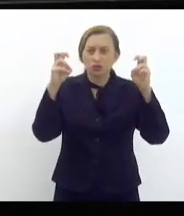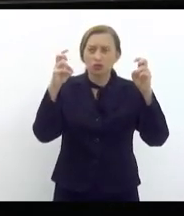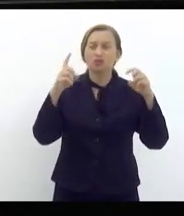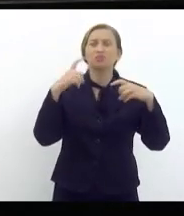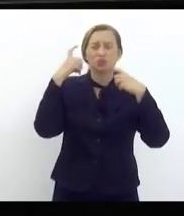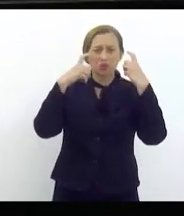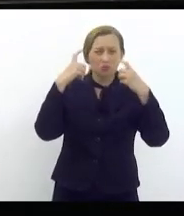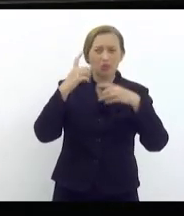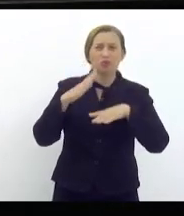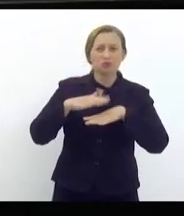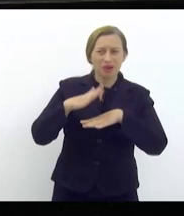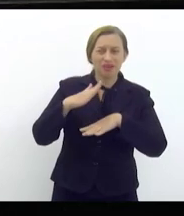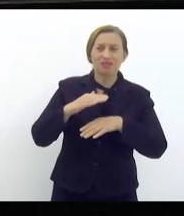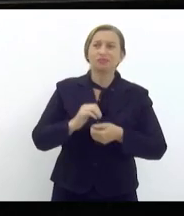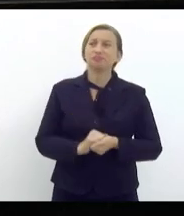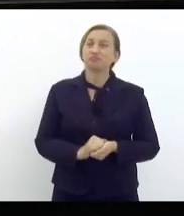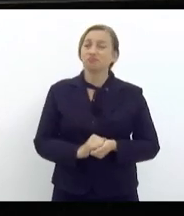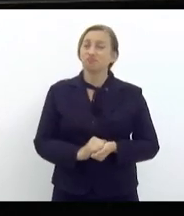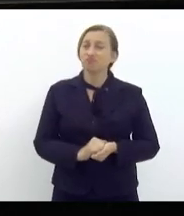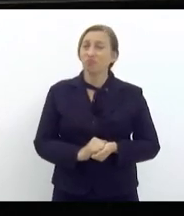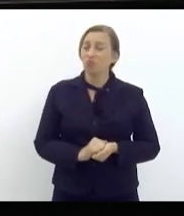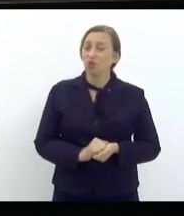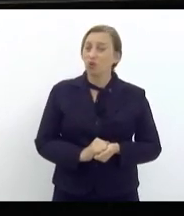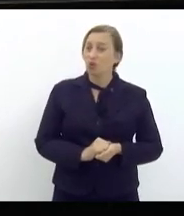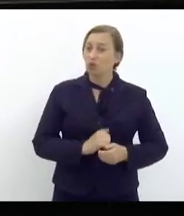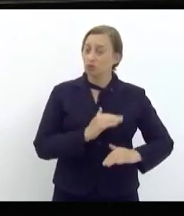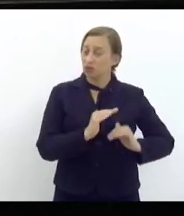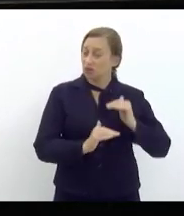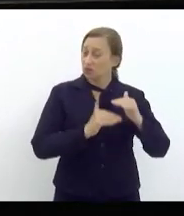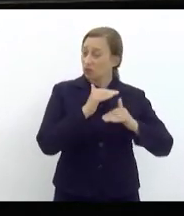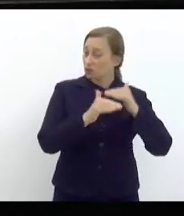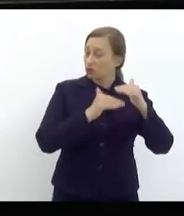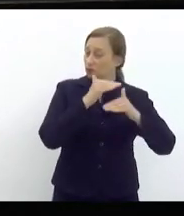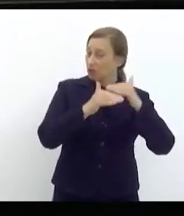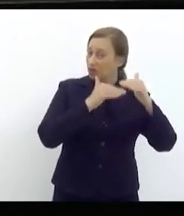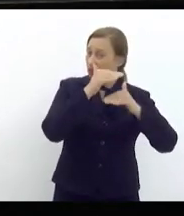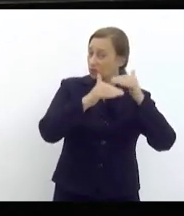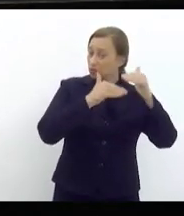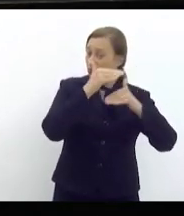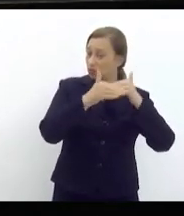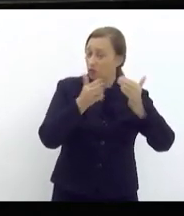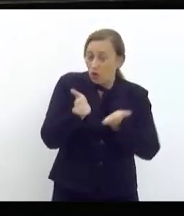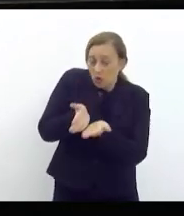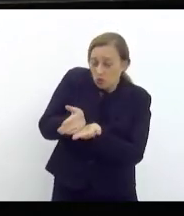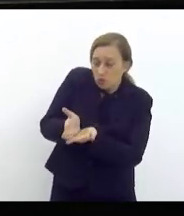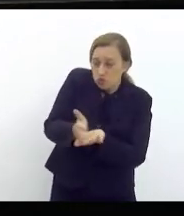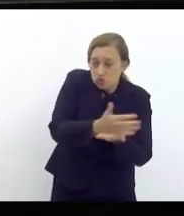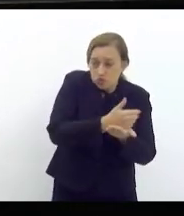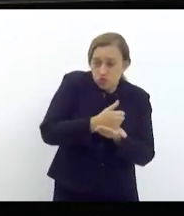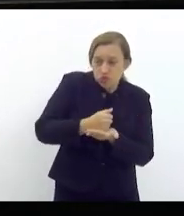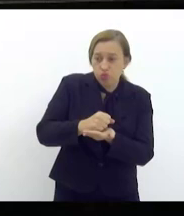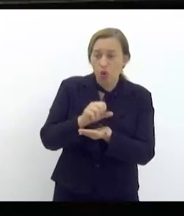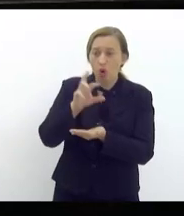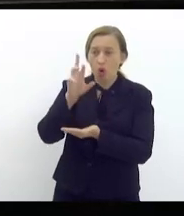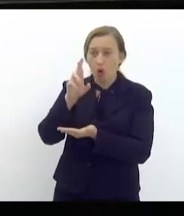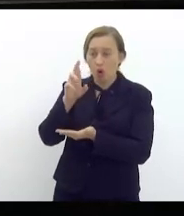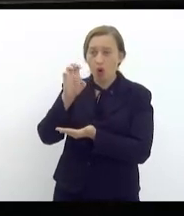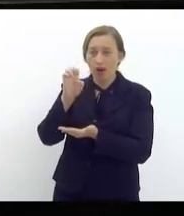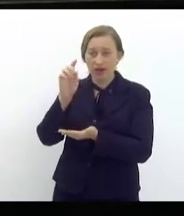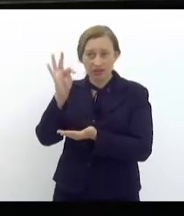esse cenário. O bom desempenho da receita dos royalties pode ser